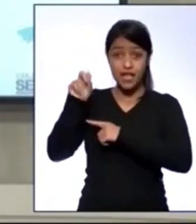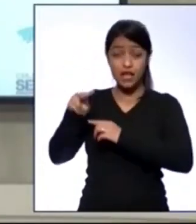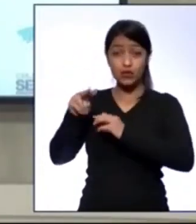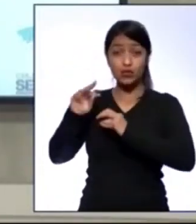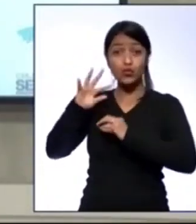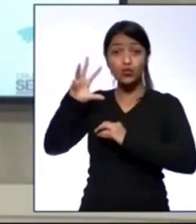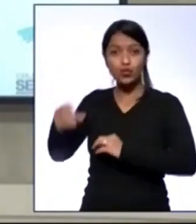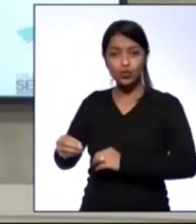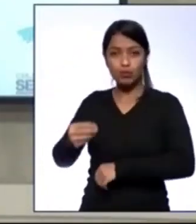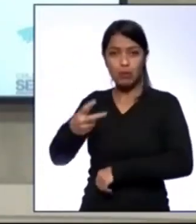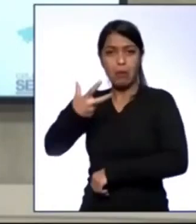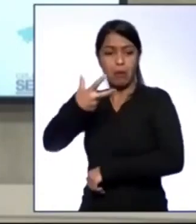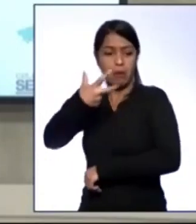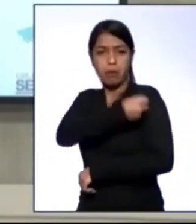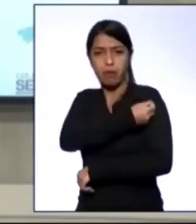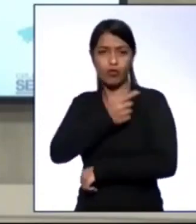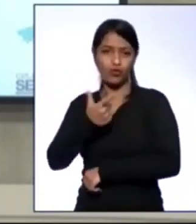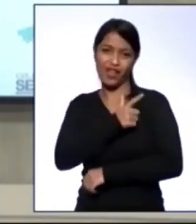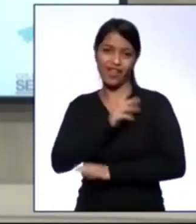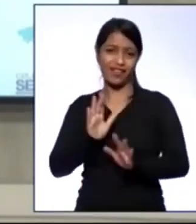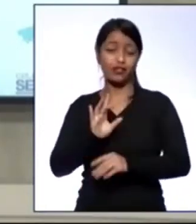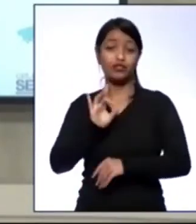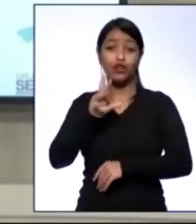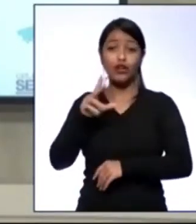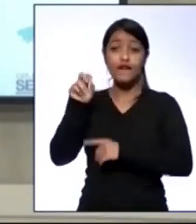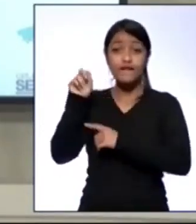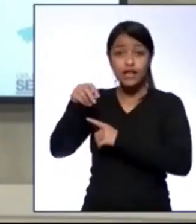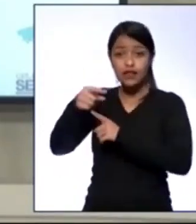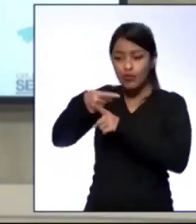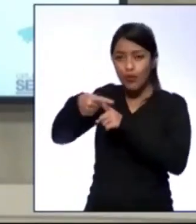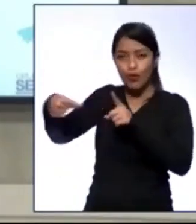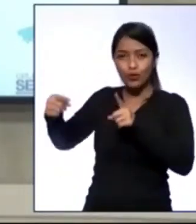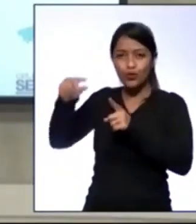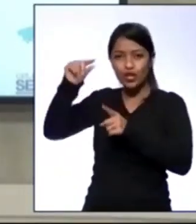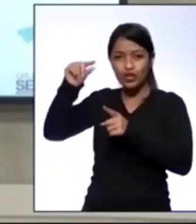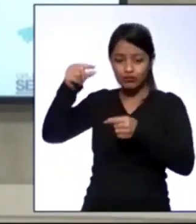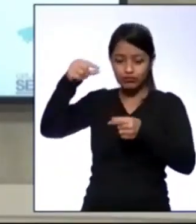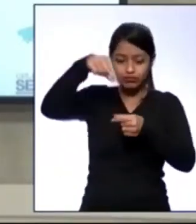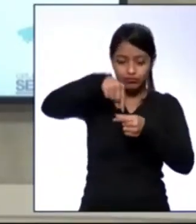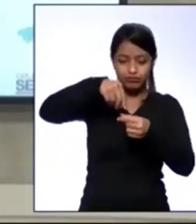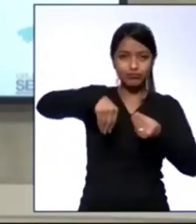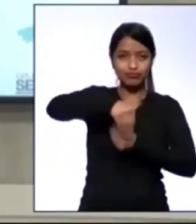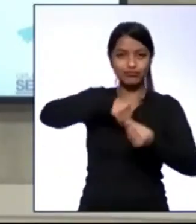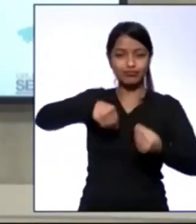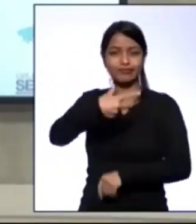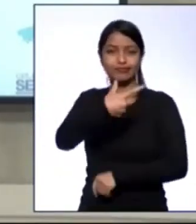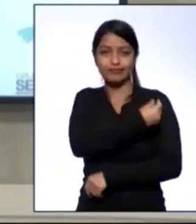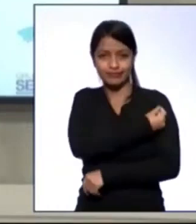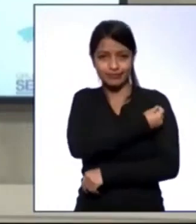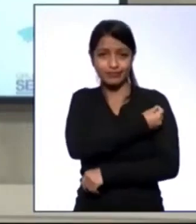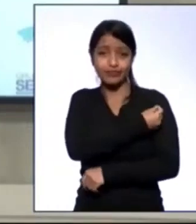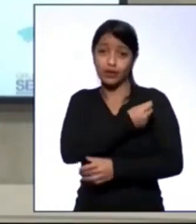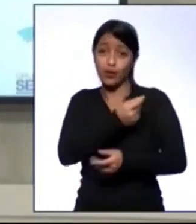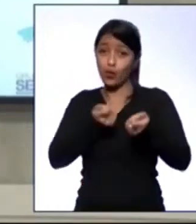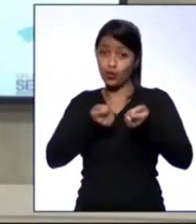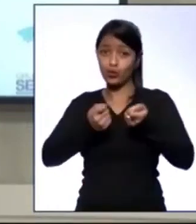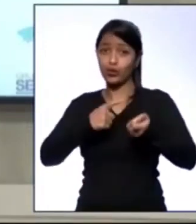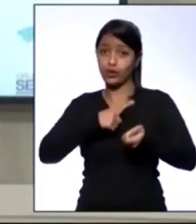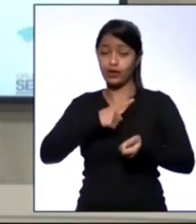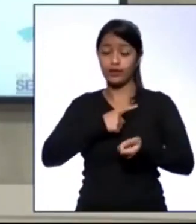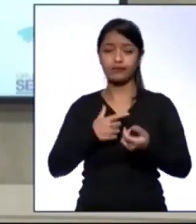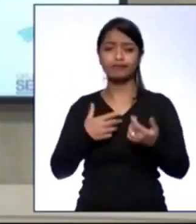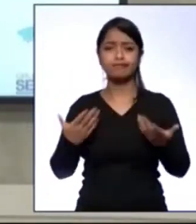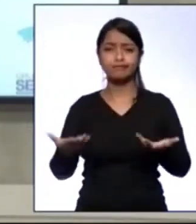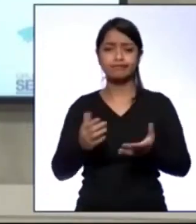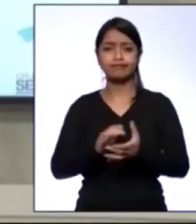vacina. O que tem ali é um fragmento. Então, por isso que é controlado. É controlado. E qual que é a ideia aqui? Se eu